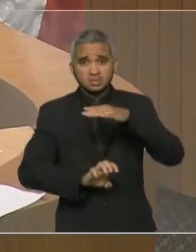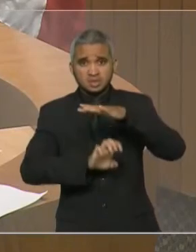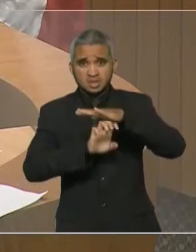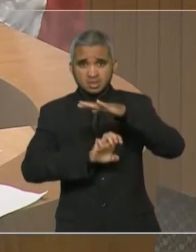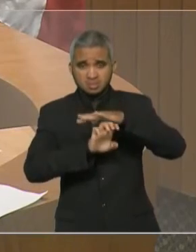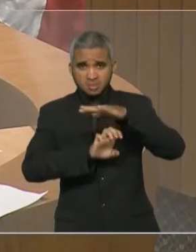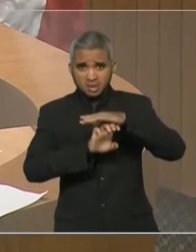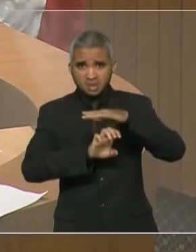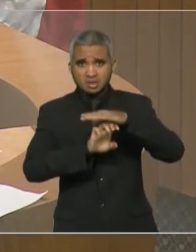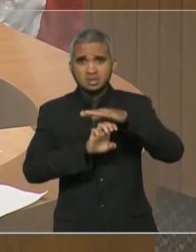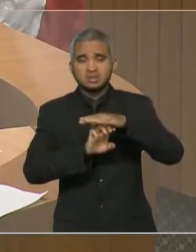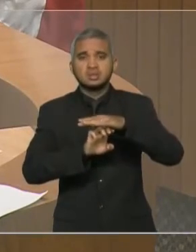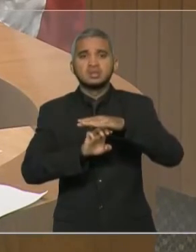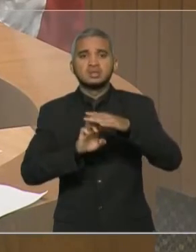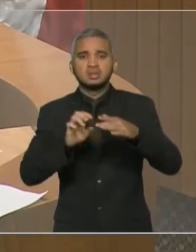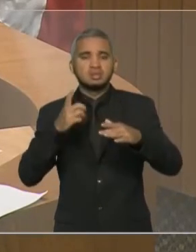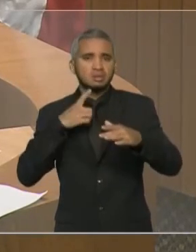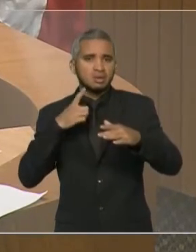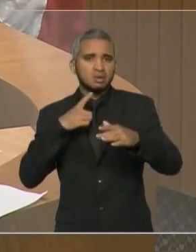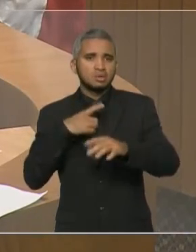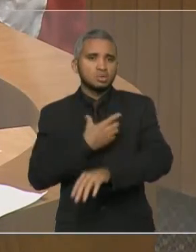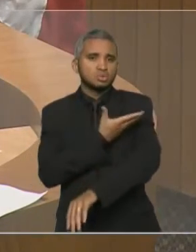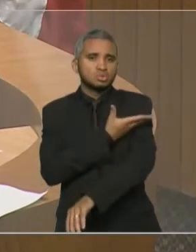regime especial do passado,